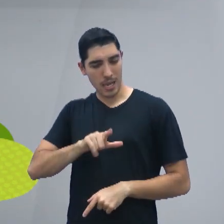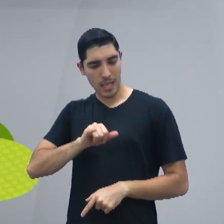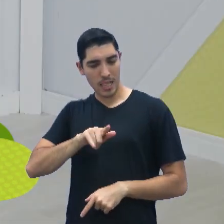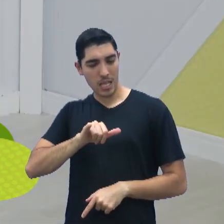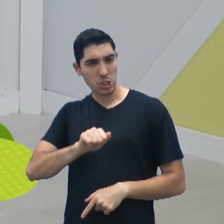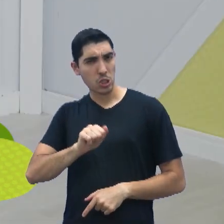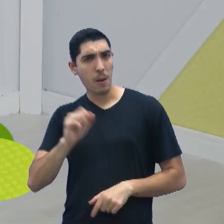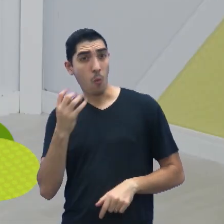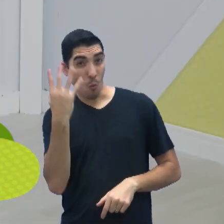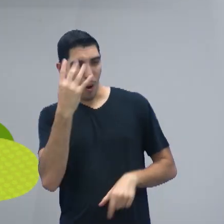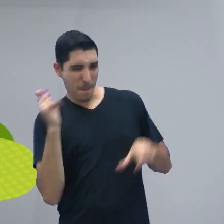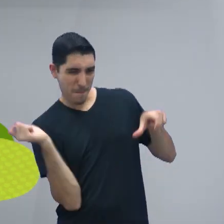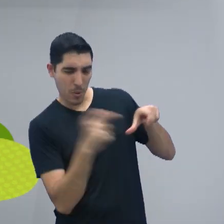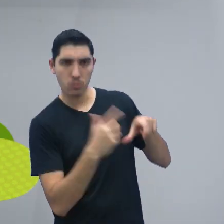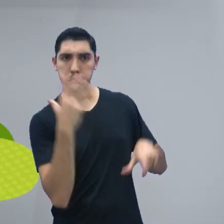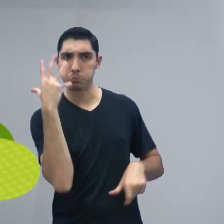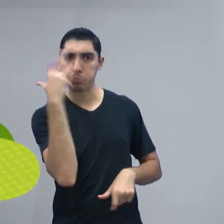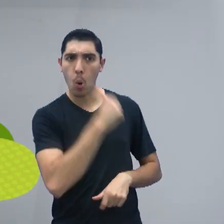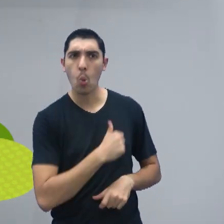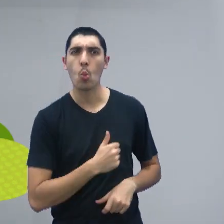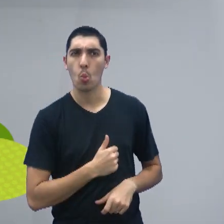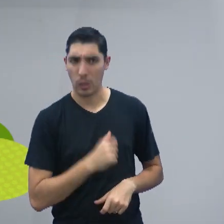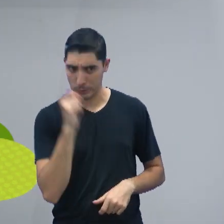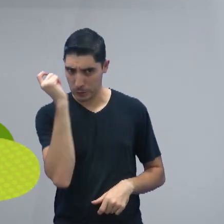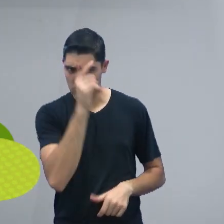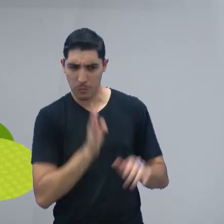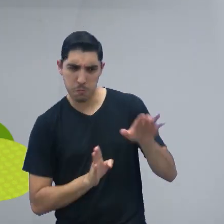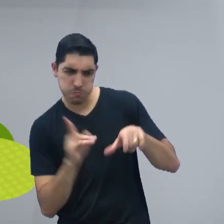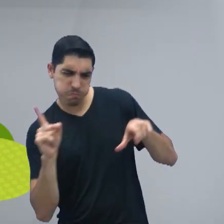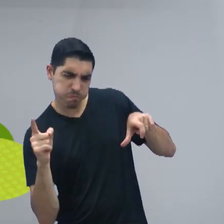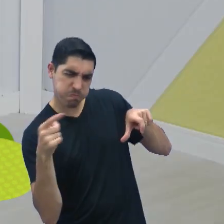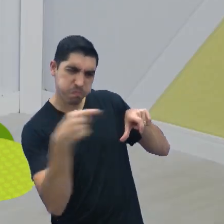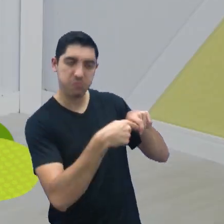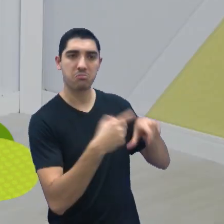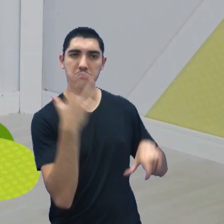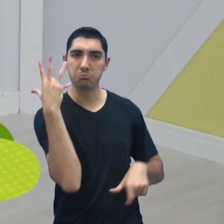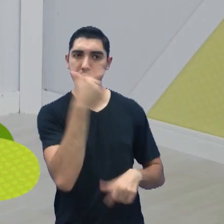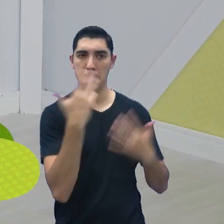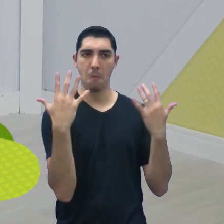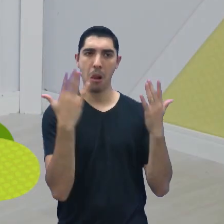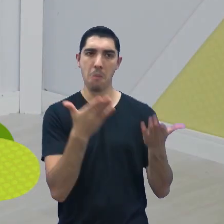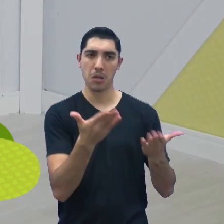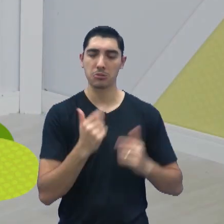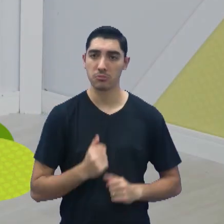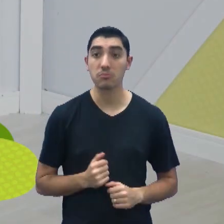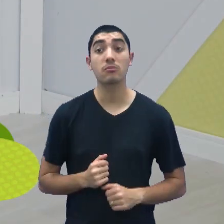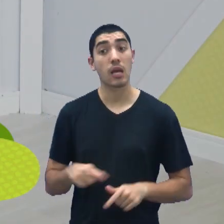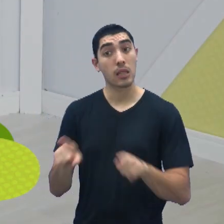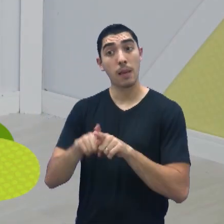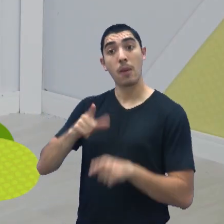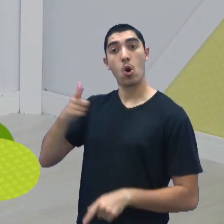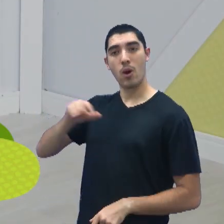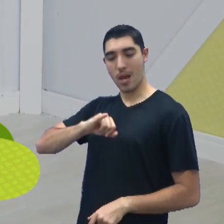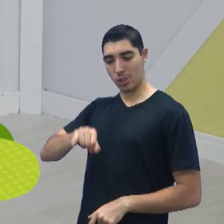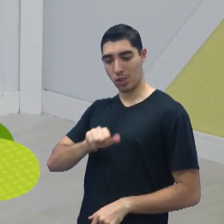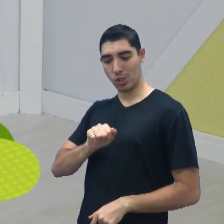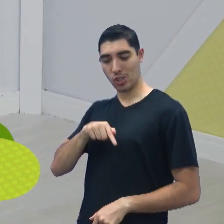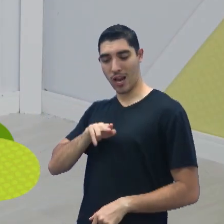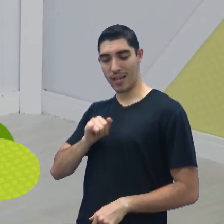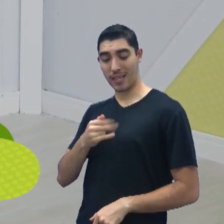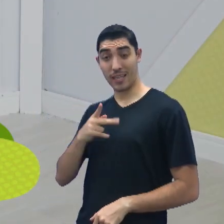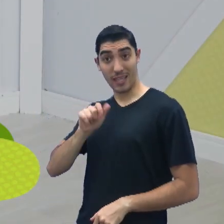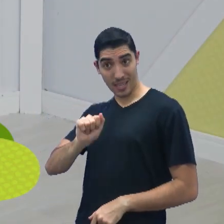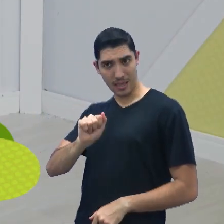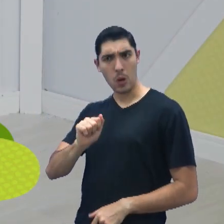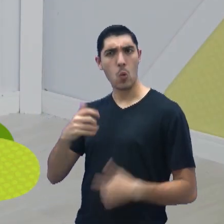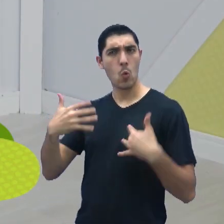Vieira. Golaço. É difícil pegar aquela bola de primeira com curva ali. Parabéns às meninas. E também da Jaquinha no começo, né? Driblando a goleira, fazendo ali, se jogando